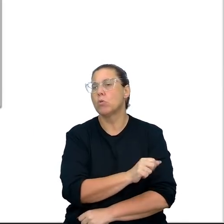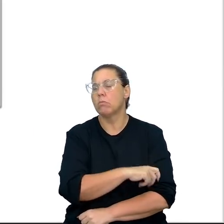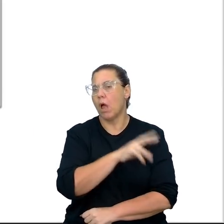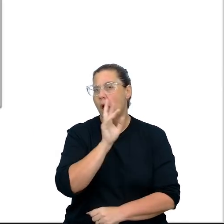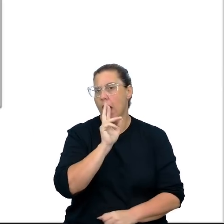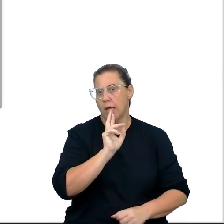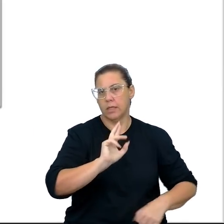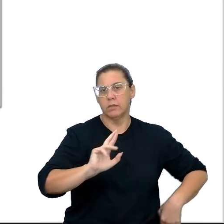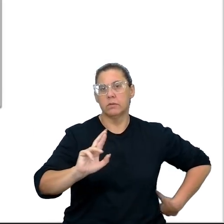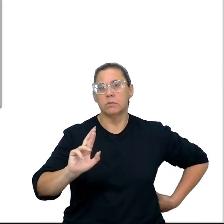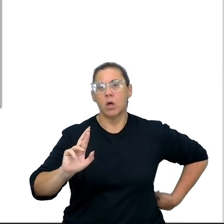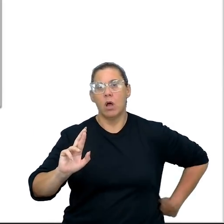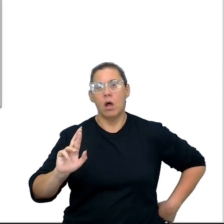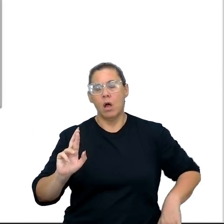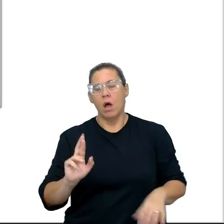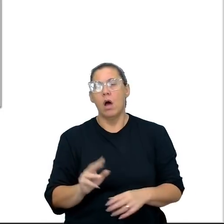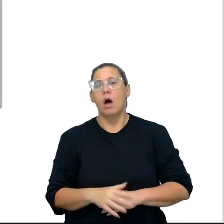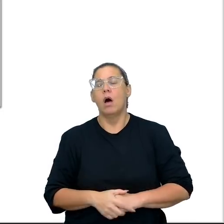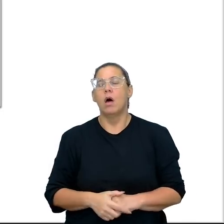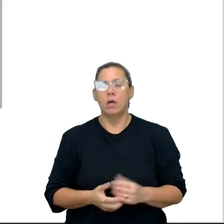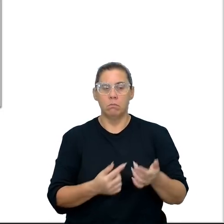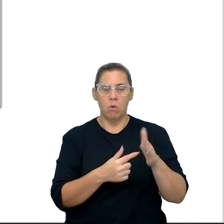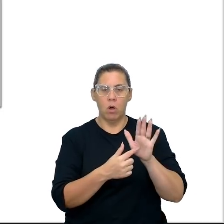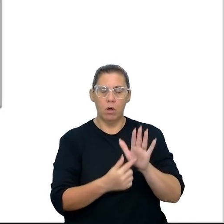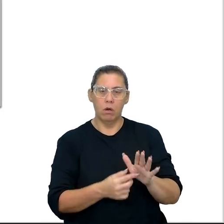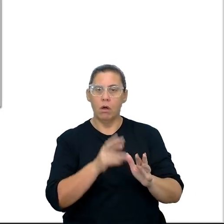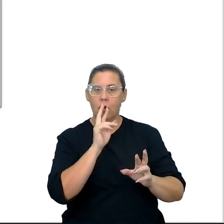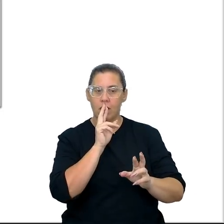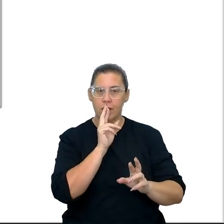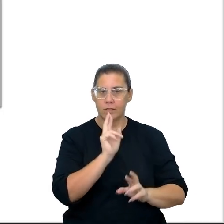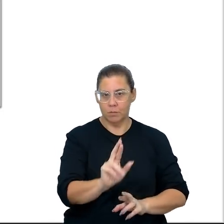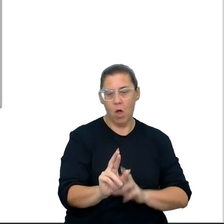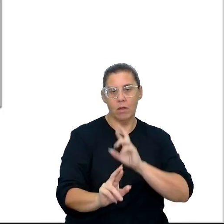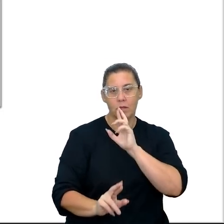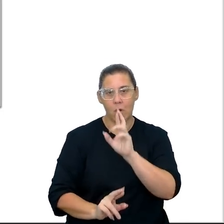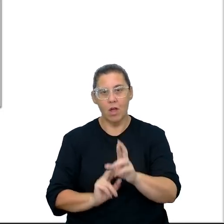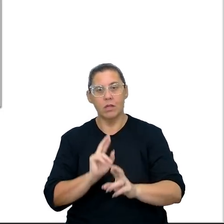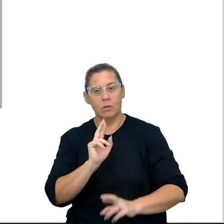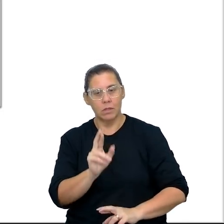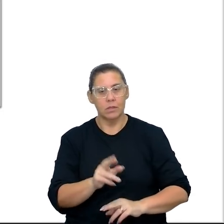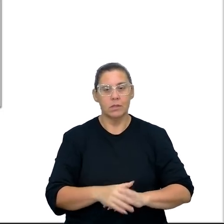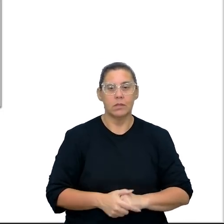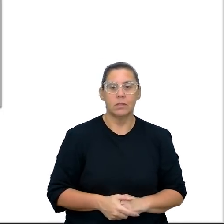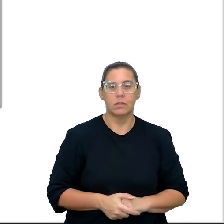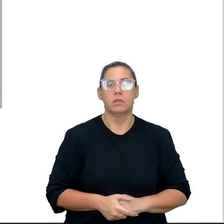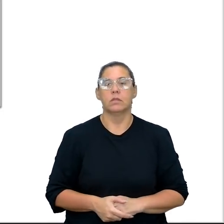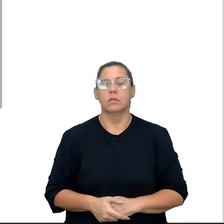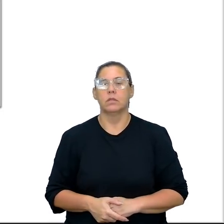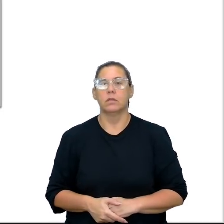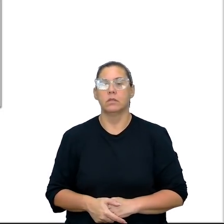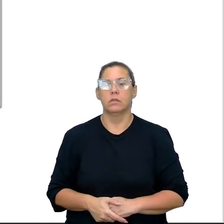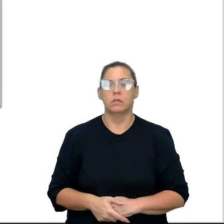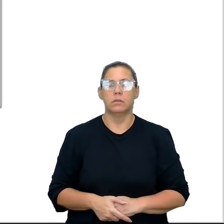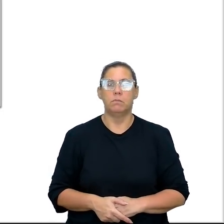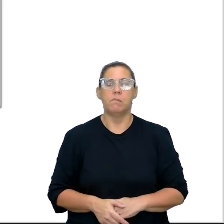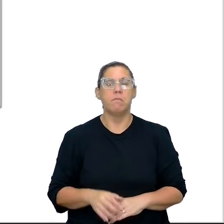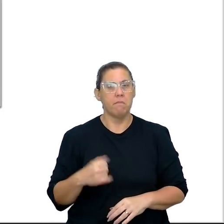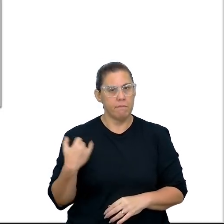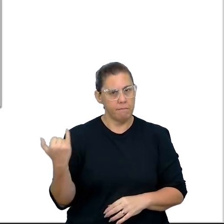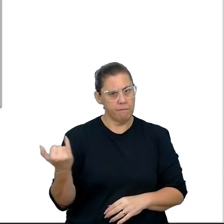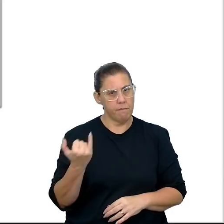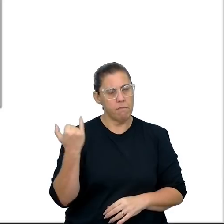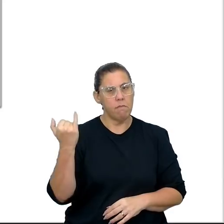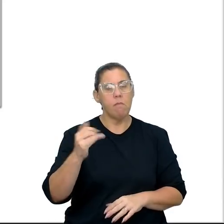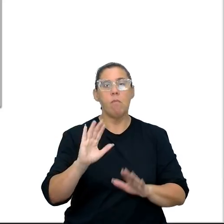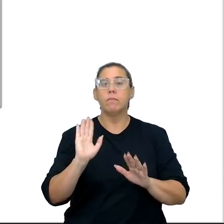da situação problemas, né, trazer essas respostas, como eu já disse para vocês, acho que umas 3 vezes. E é importante,